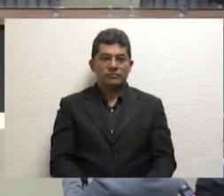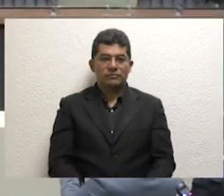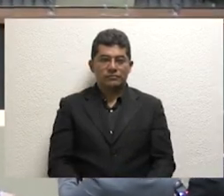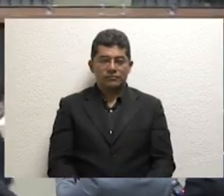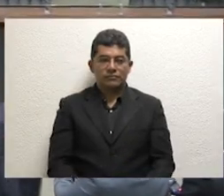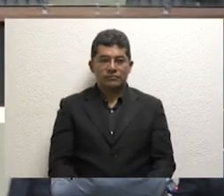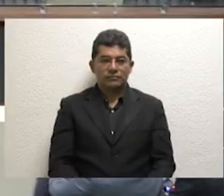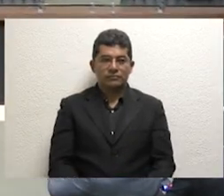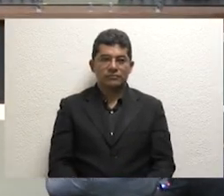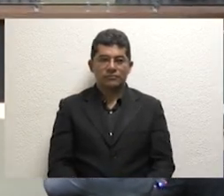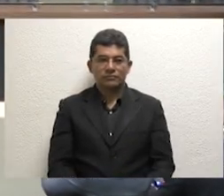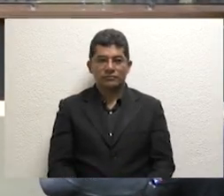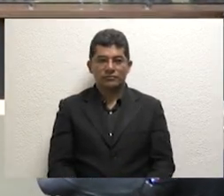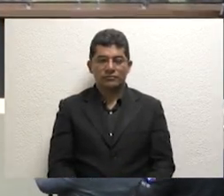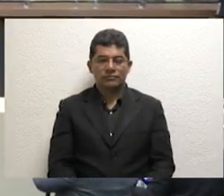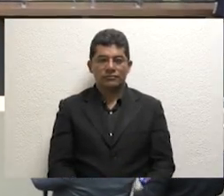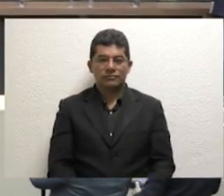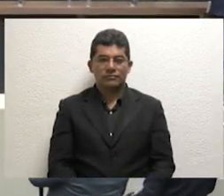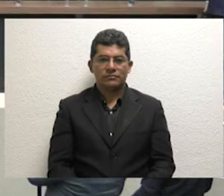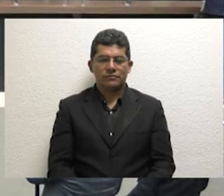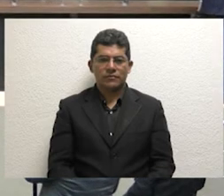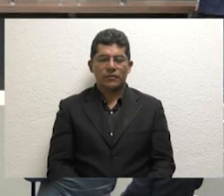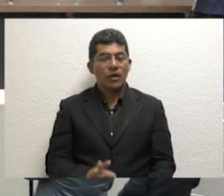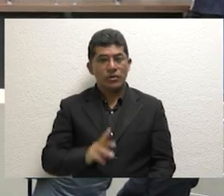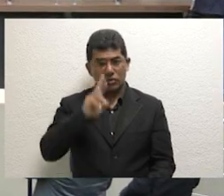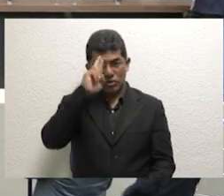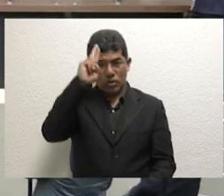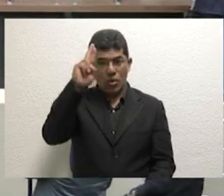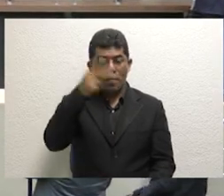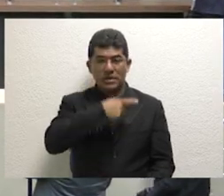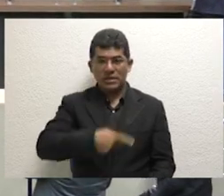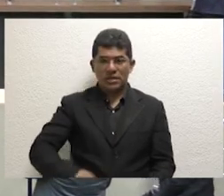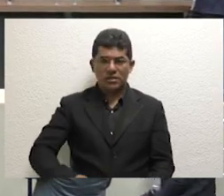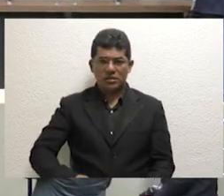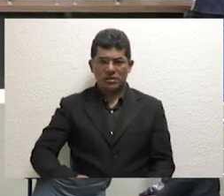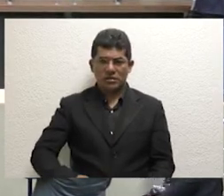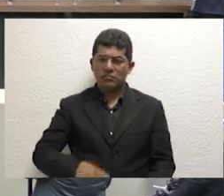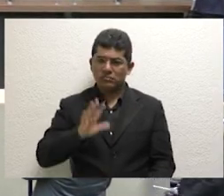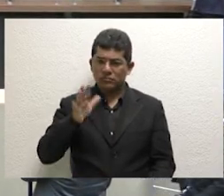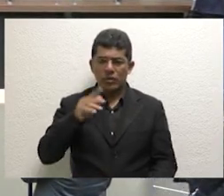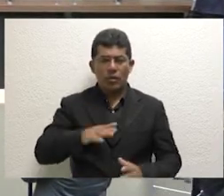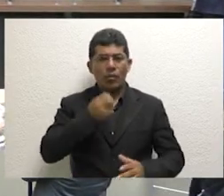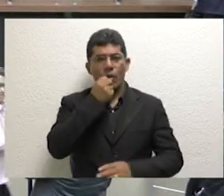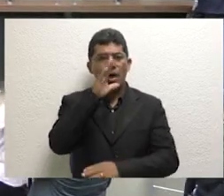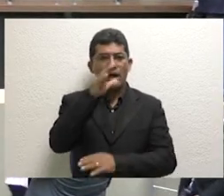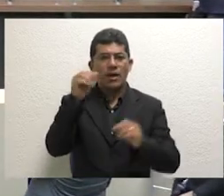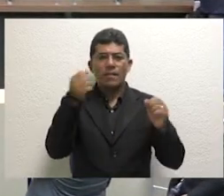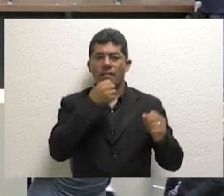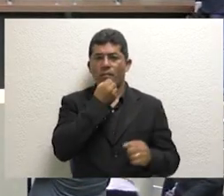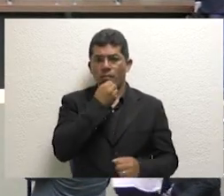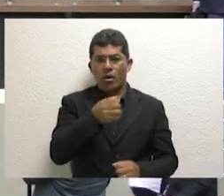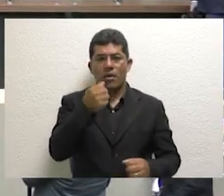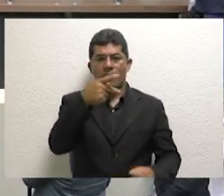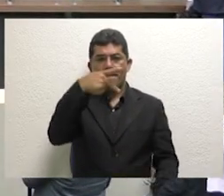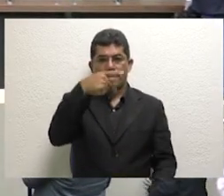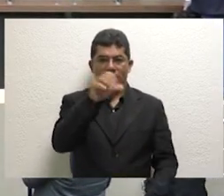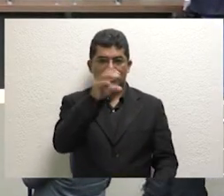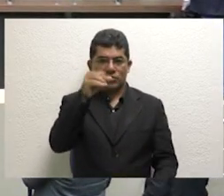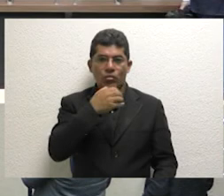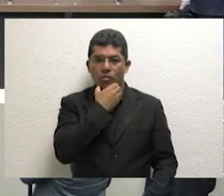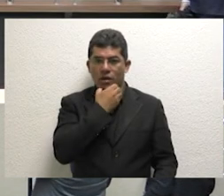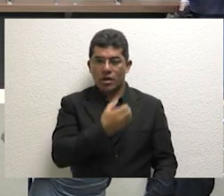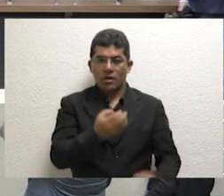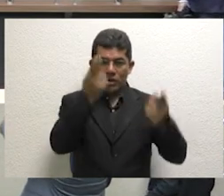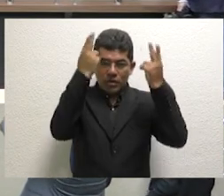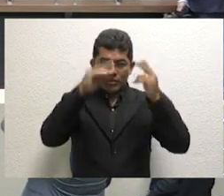senhor presidente só para finalizar boa páscoa para todos nós muito obrigado deputado Hermilson Chagas